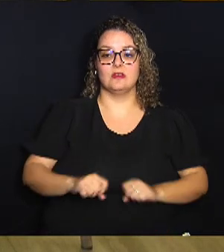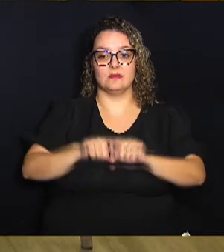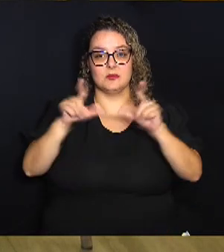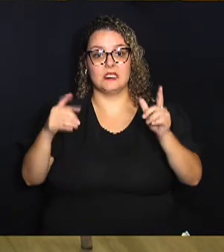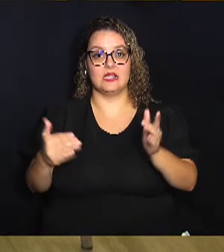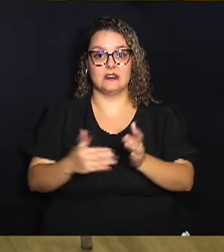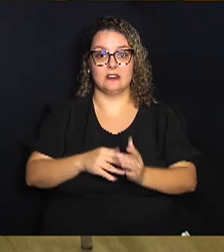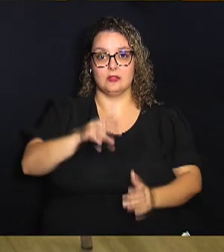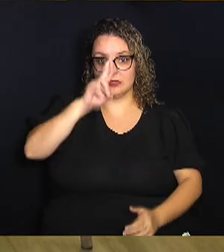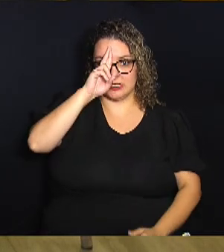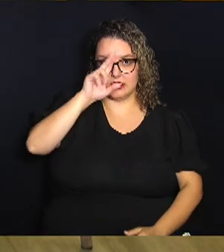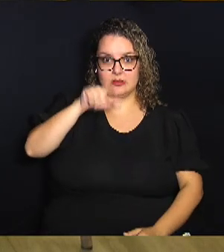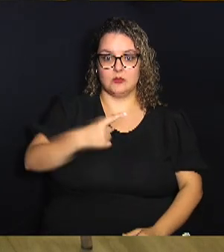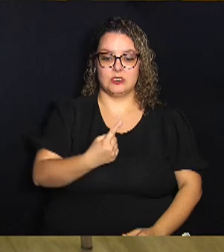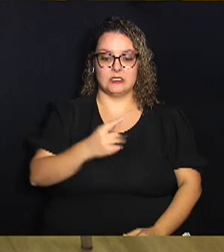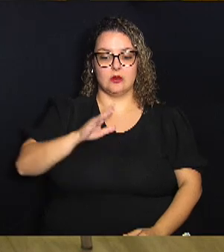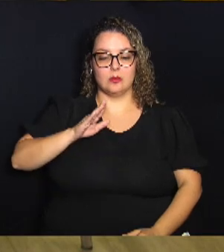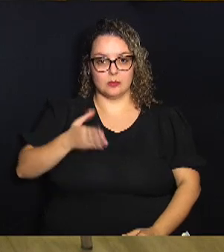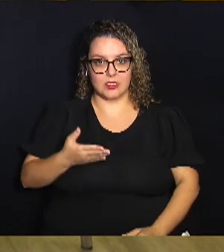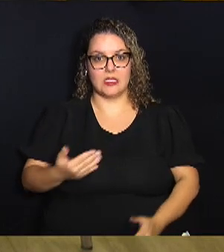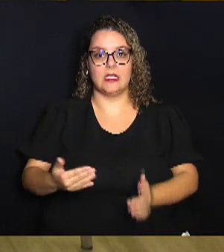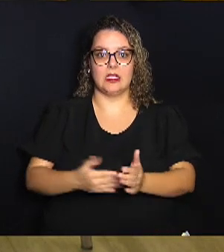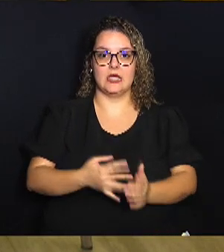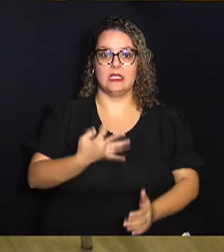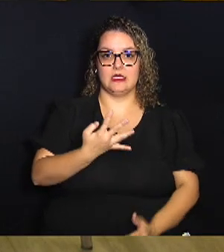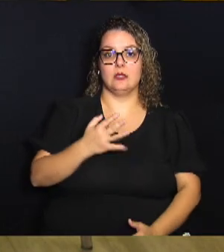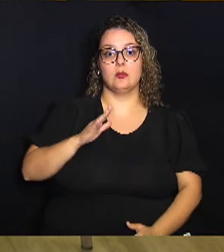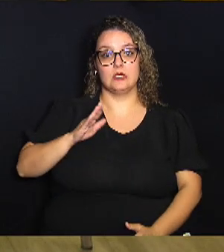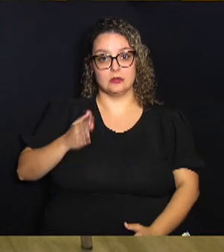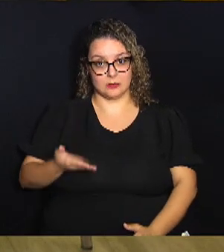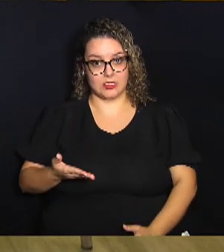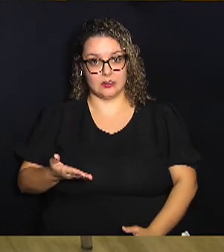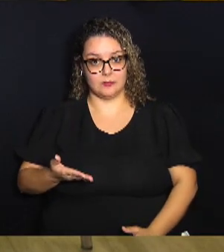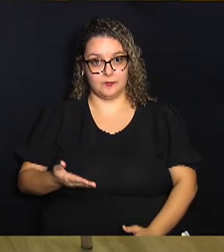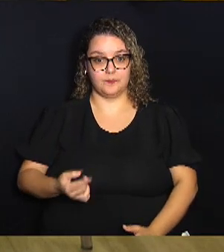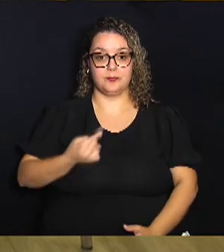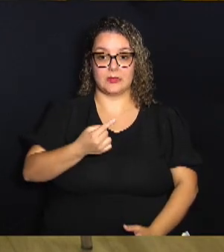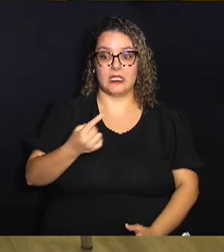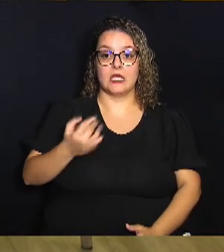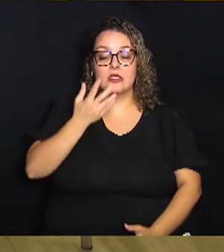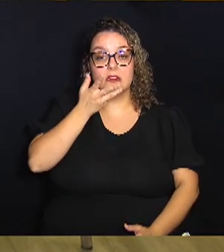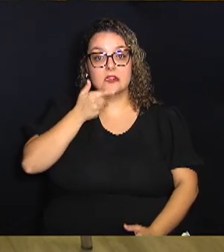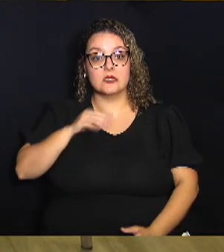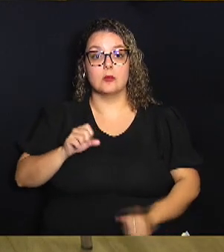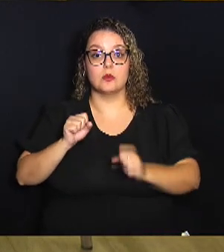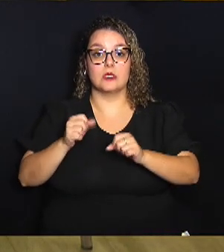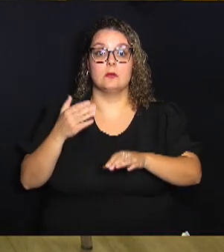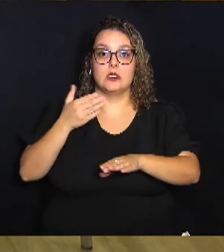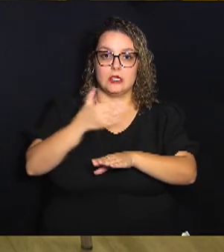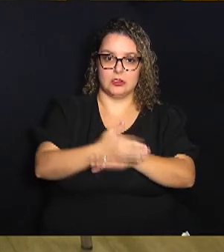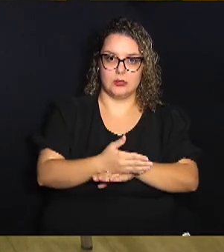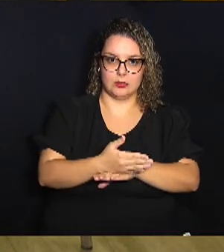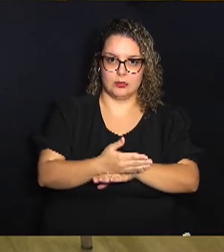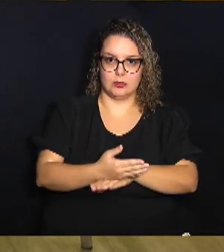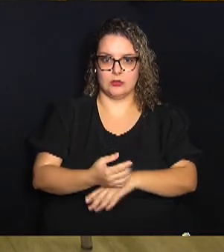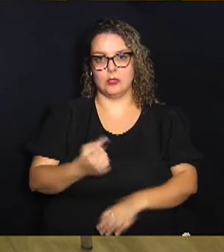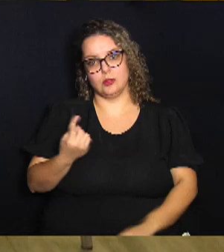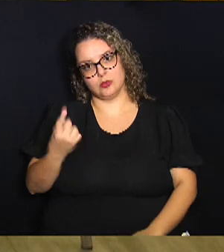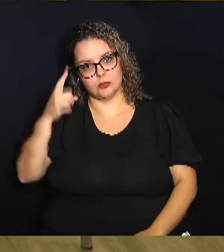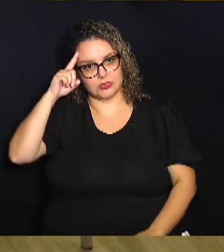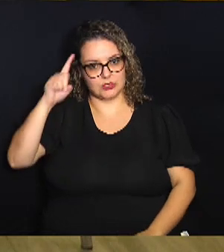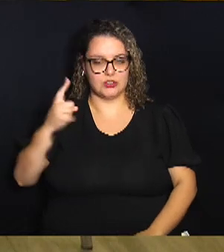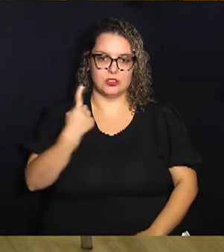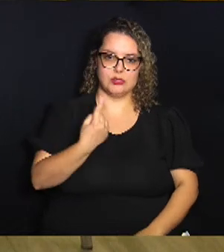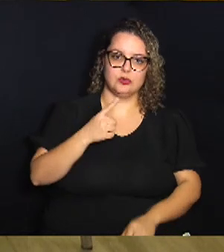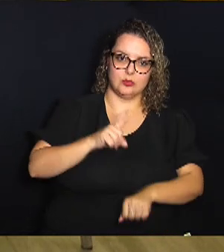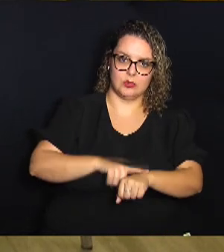e depois à 1h30 da tarde até 4h30. Cada criança poderá participar em apenas um dia e